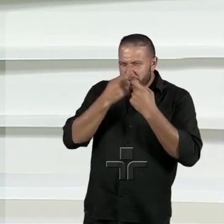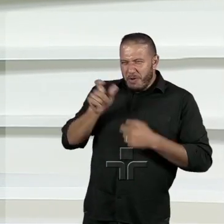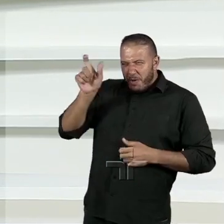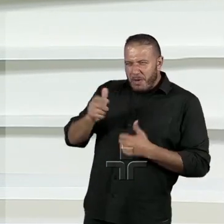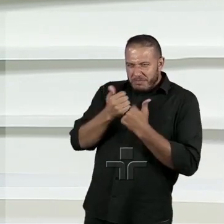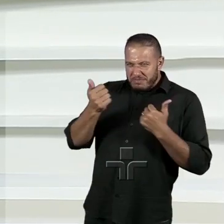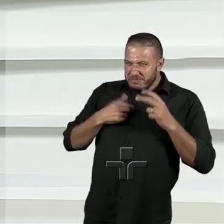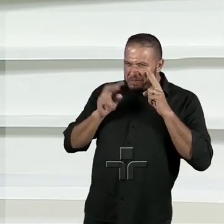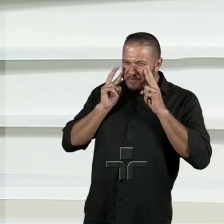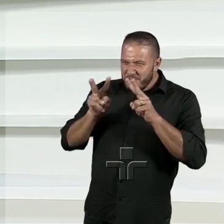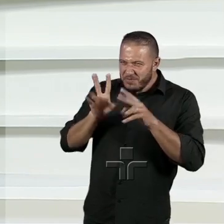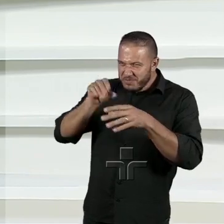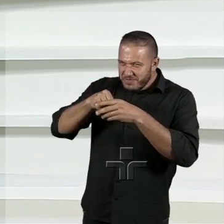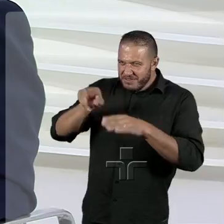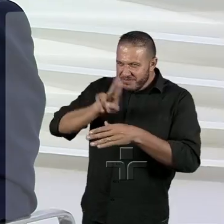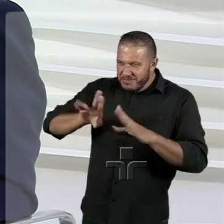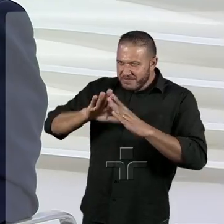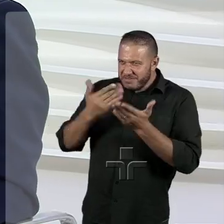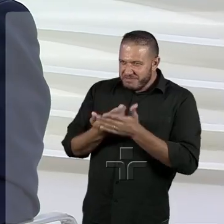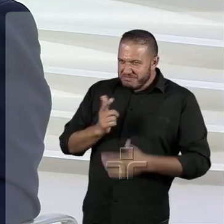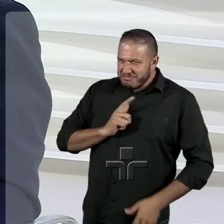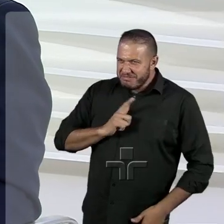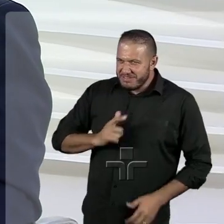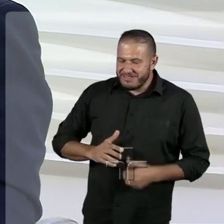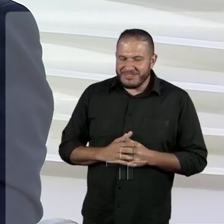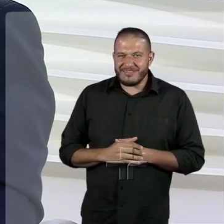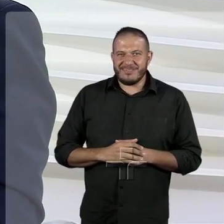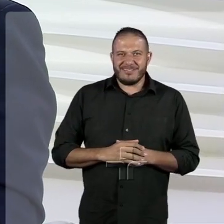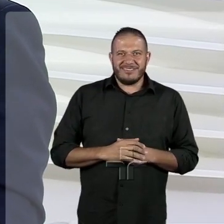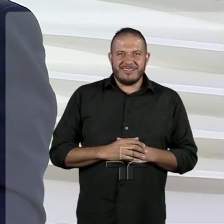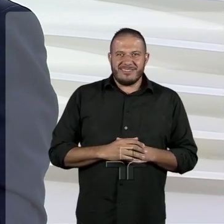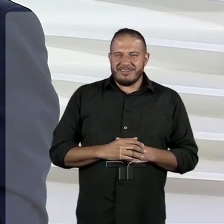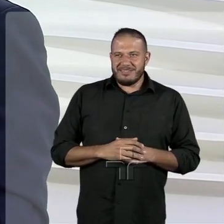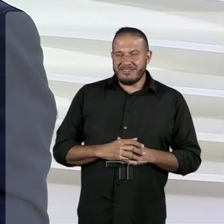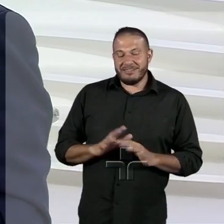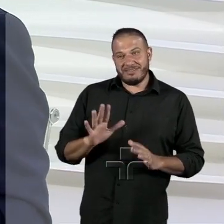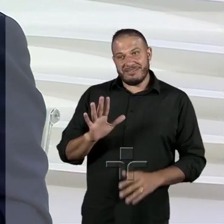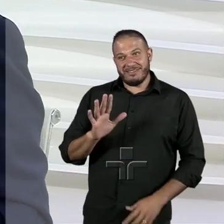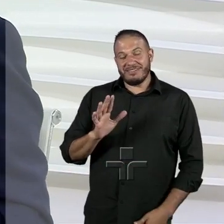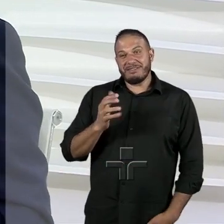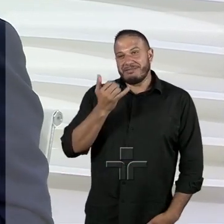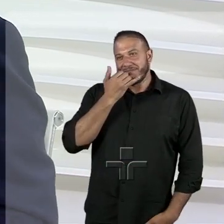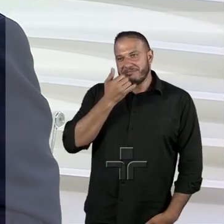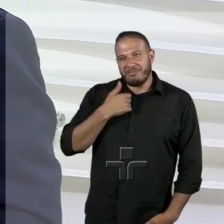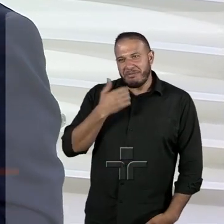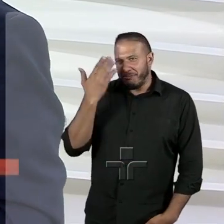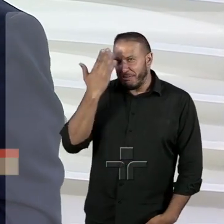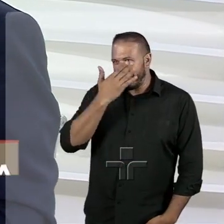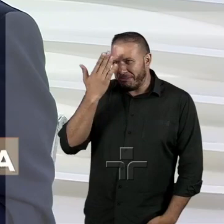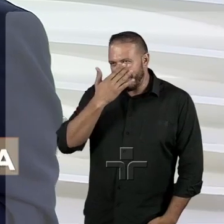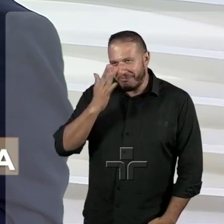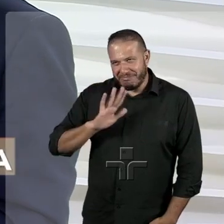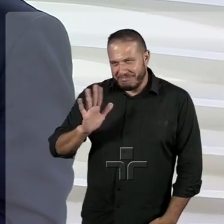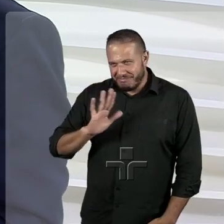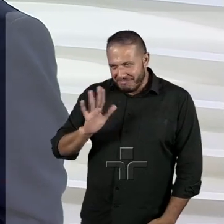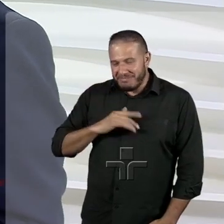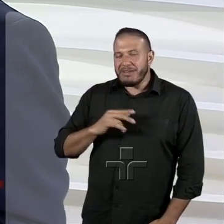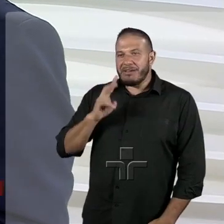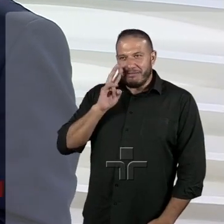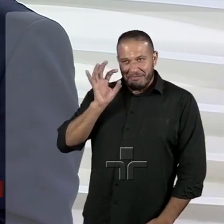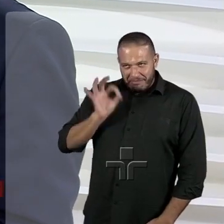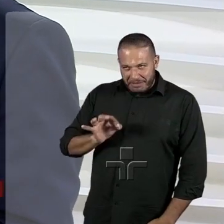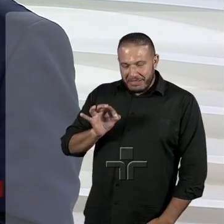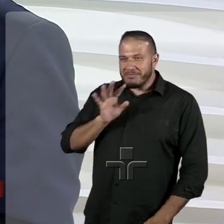viu isso nas universidades? Olha, não vi, pelo menos por onde passei, realmente não vi